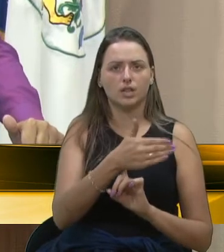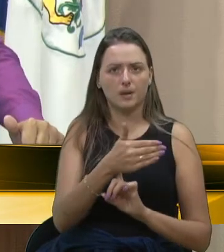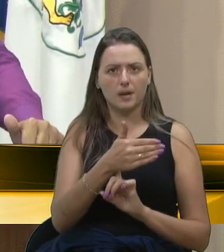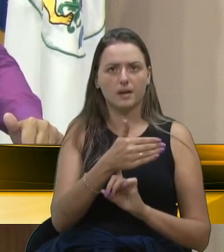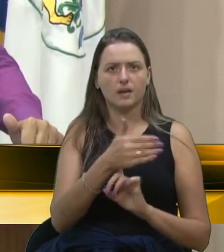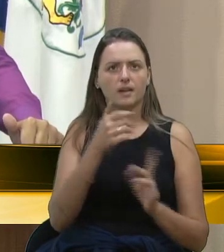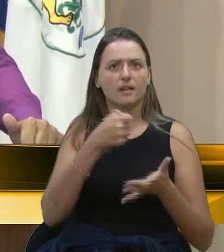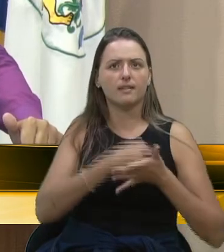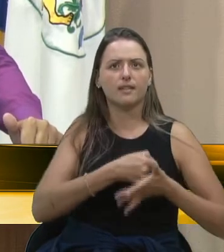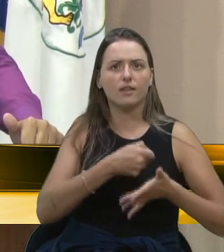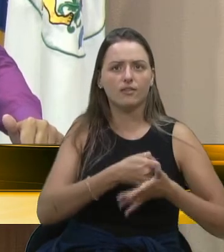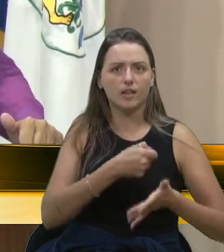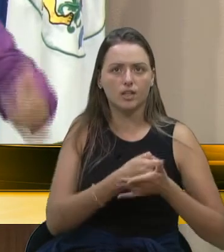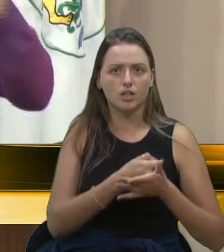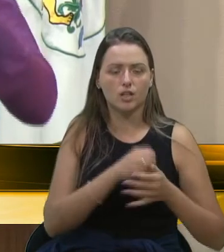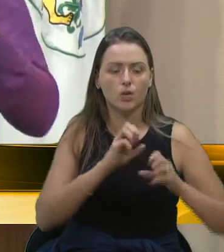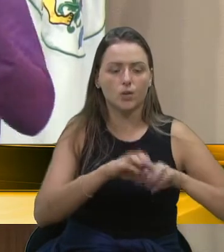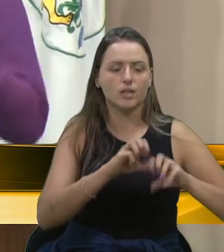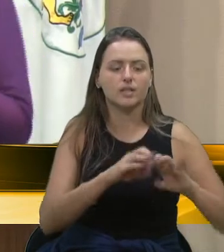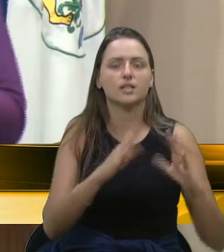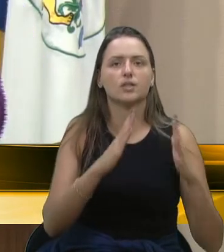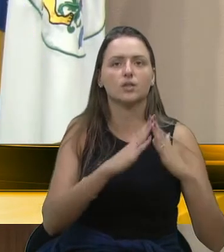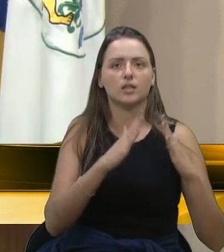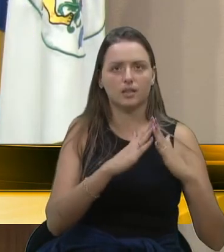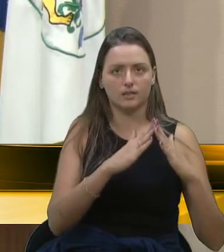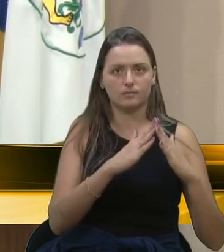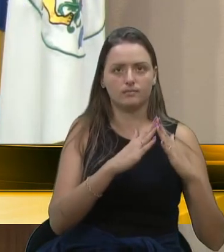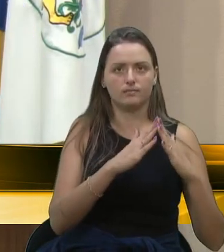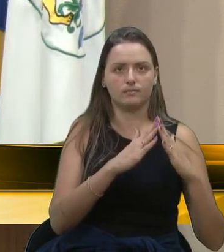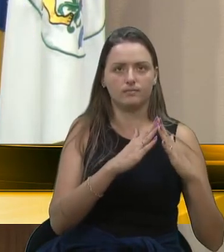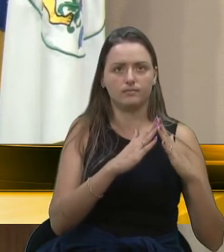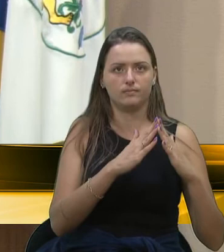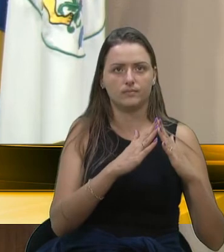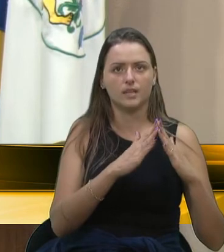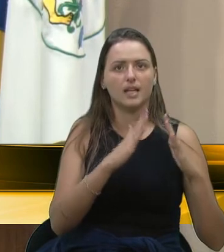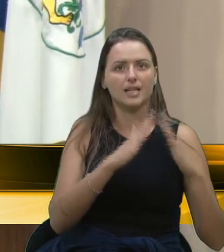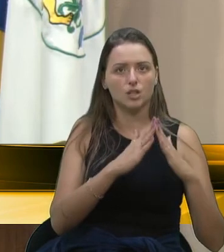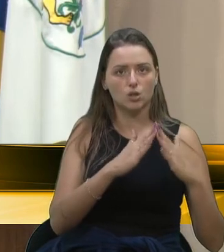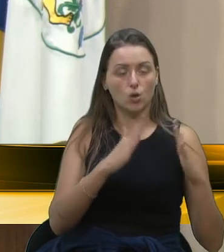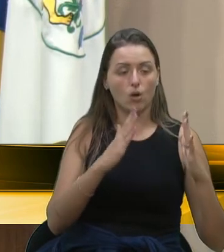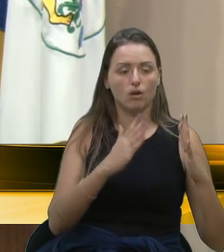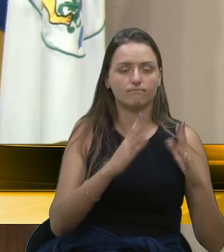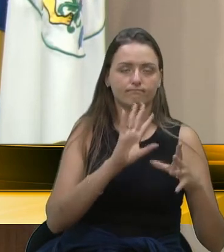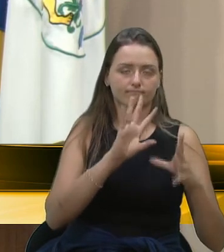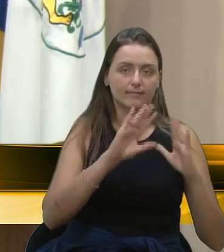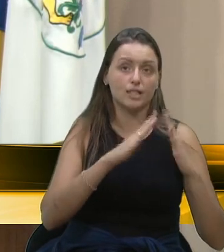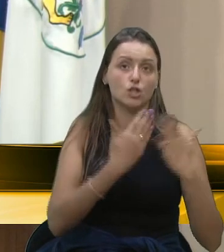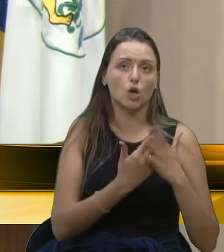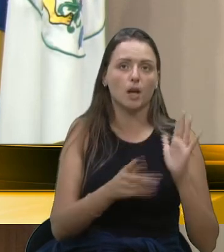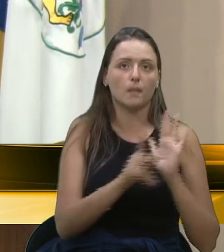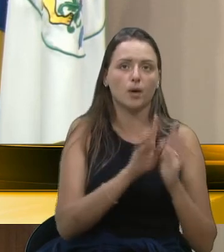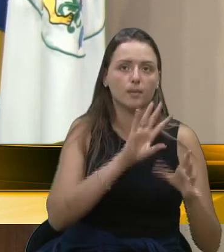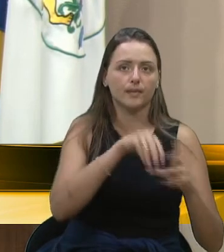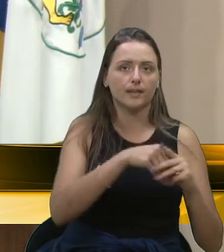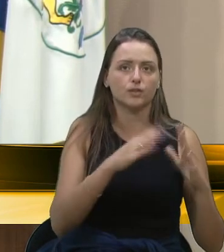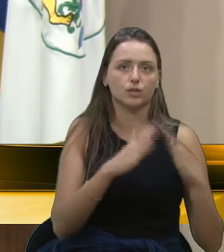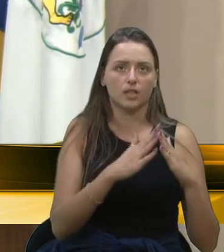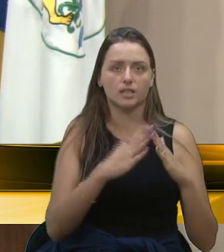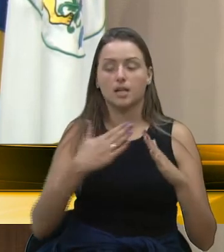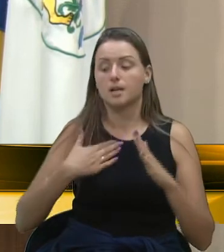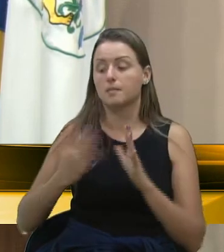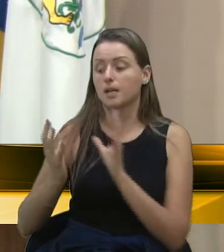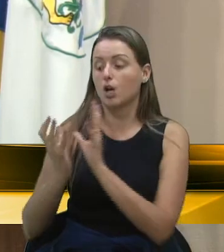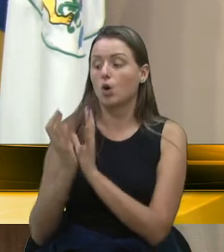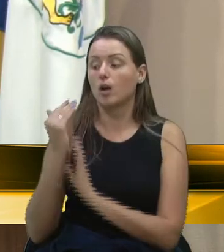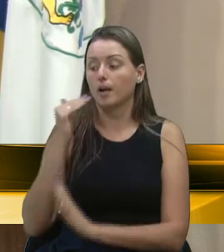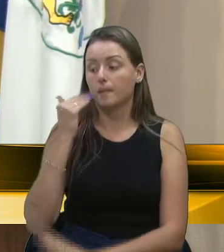defendia a educação domiciliar. E hoje o discurso aqui eu escuto é da valorização da escola. Que bom, vereadora Marisol, minha colega